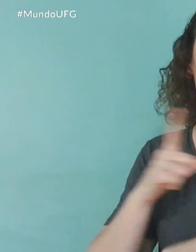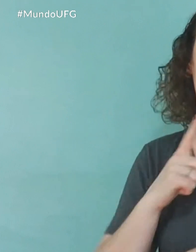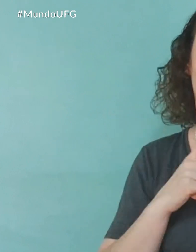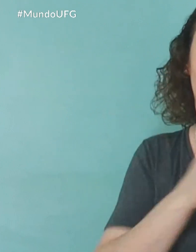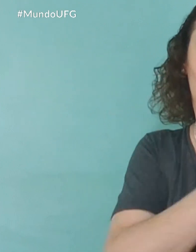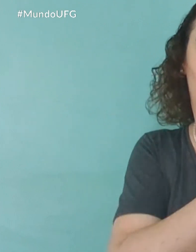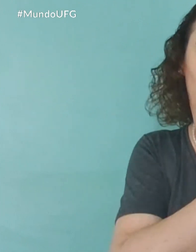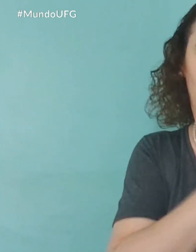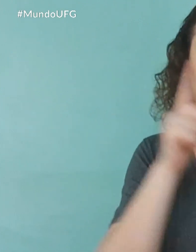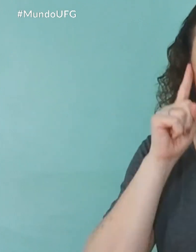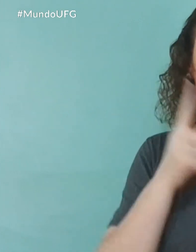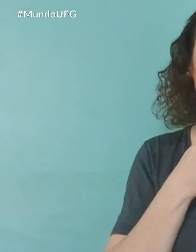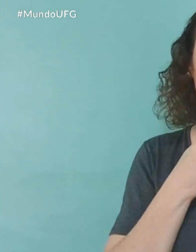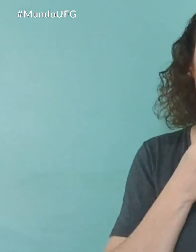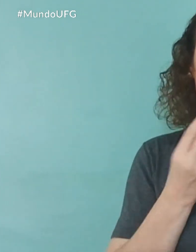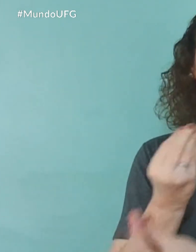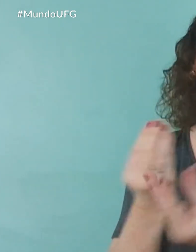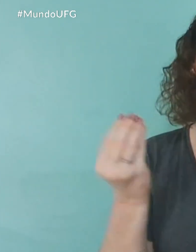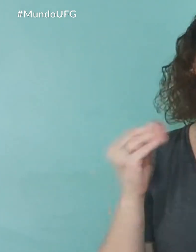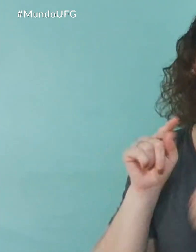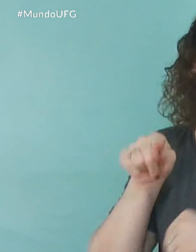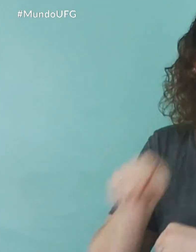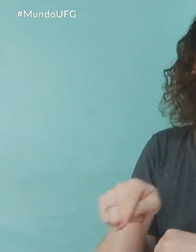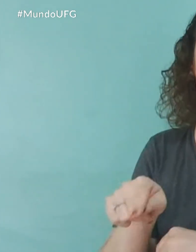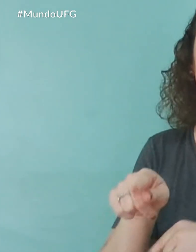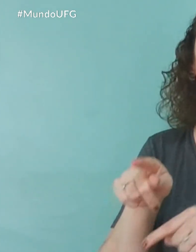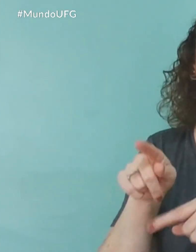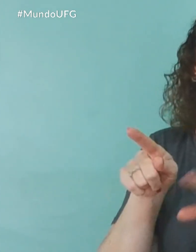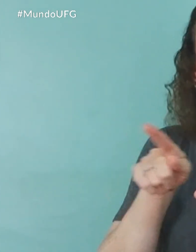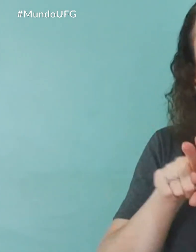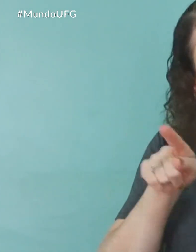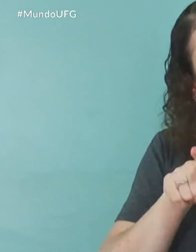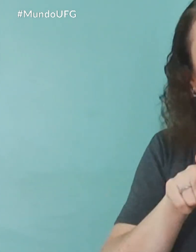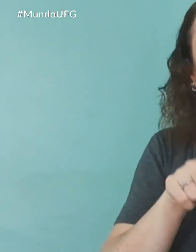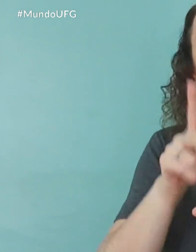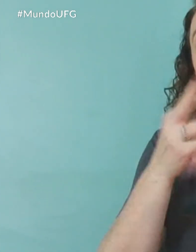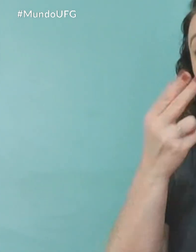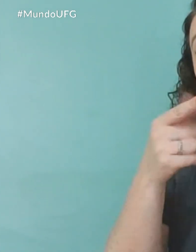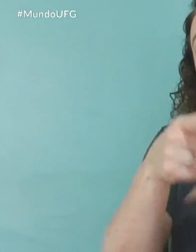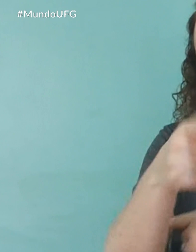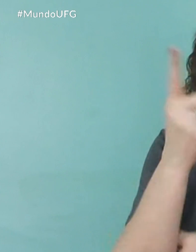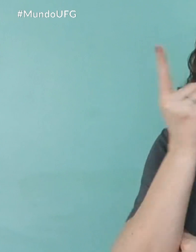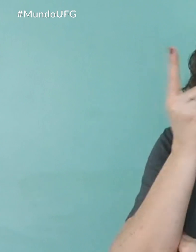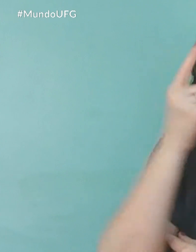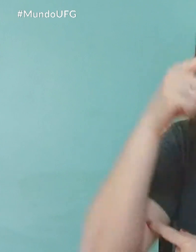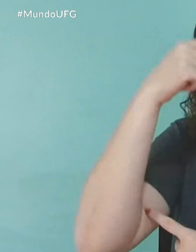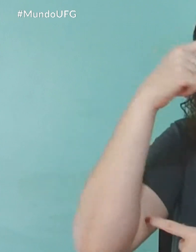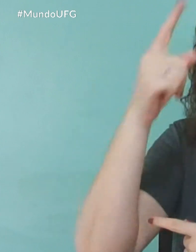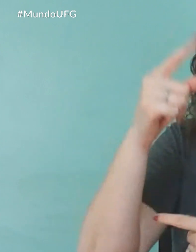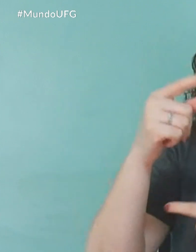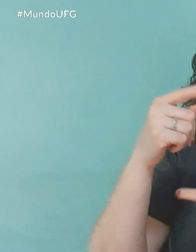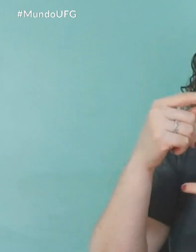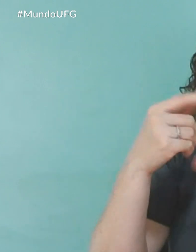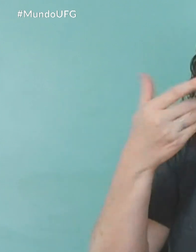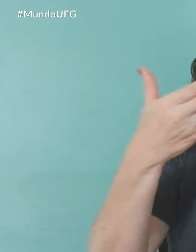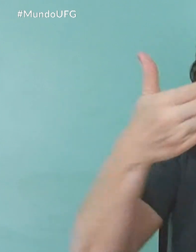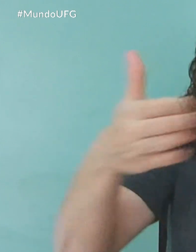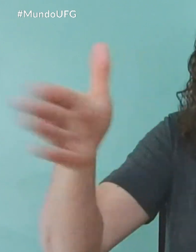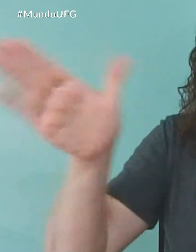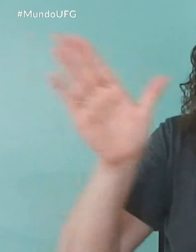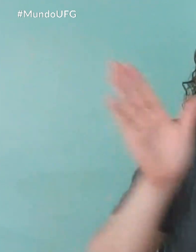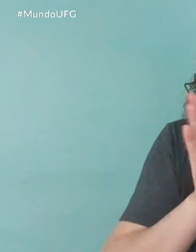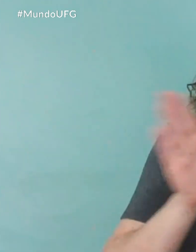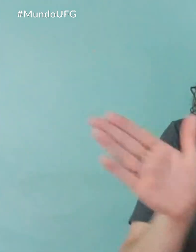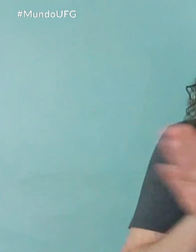nós precisamos de projetos que fomentem essa acessibilidade em